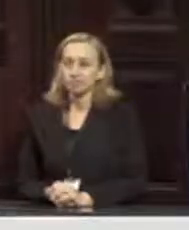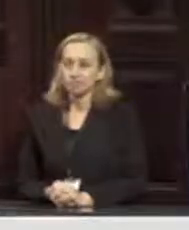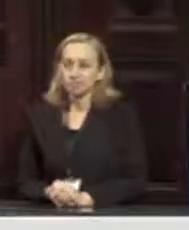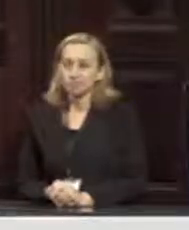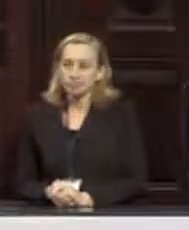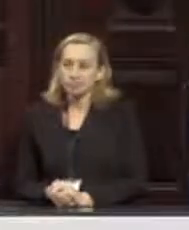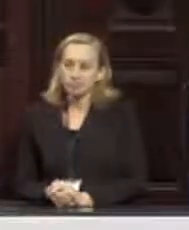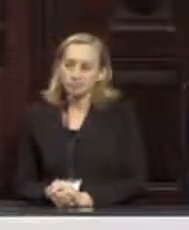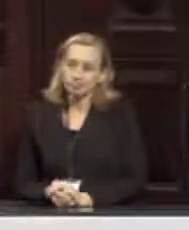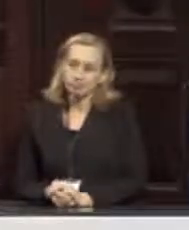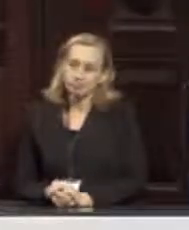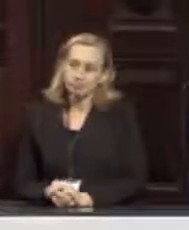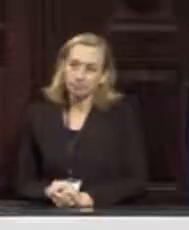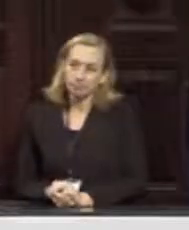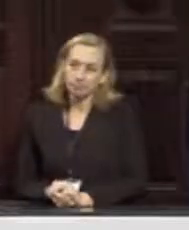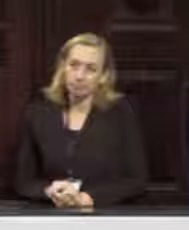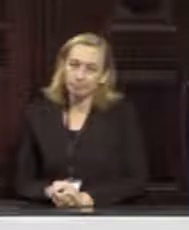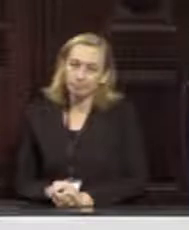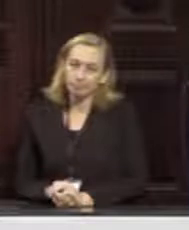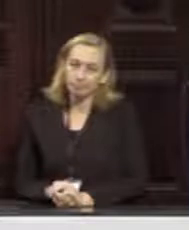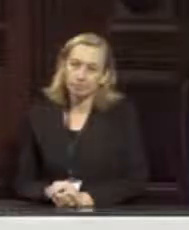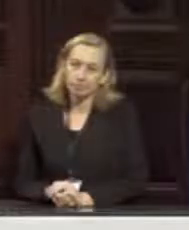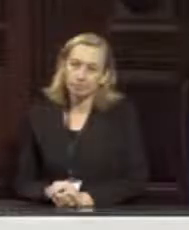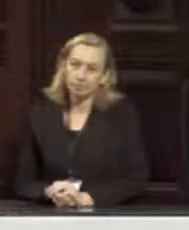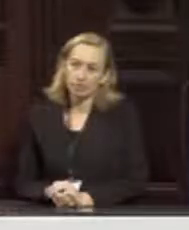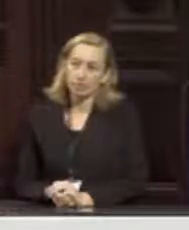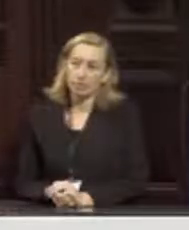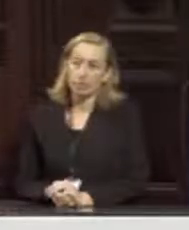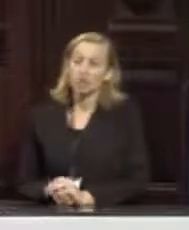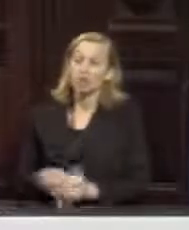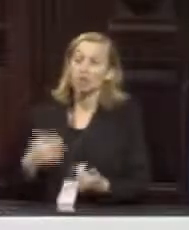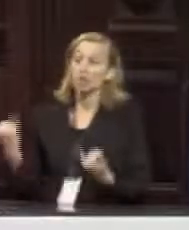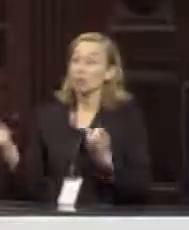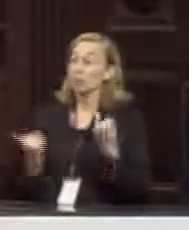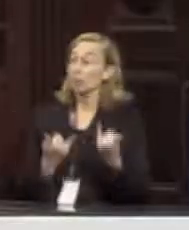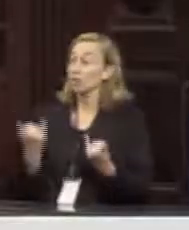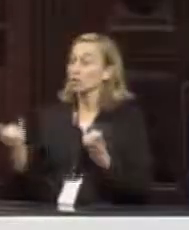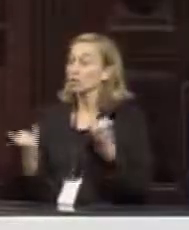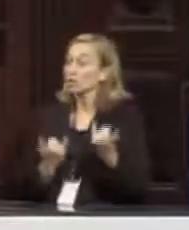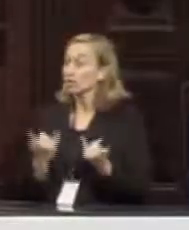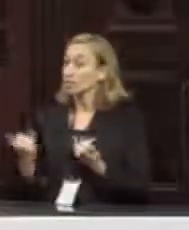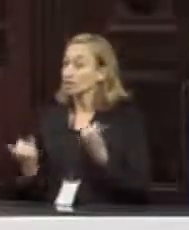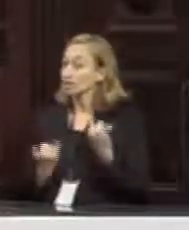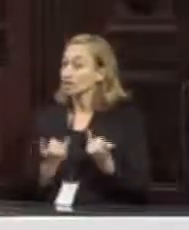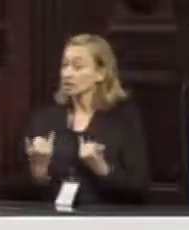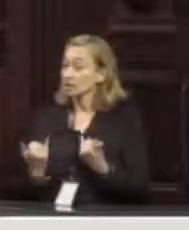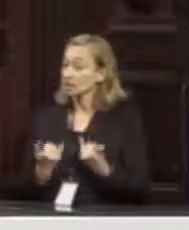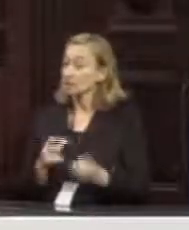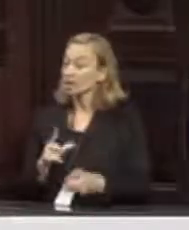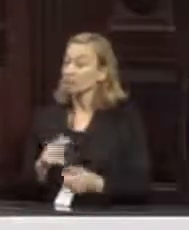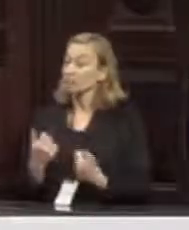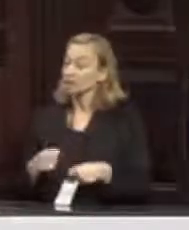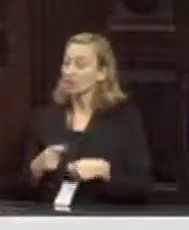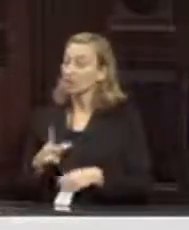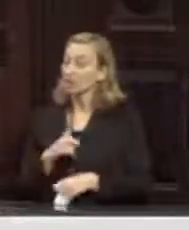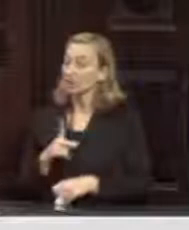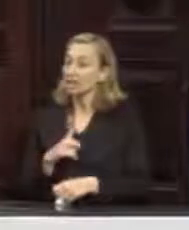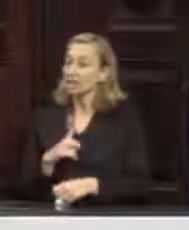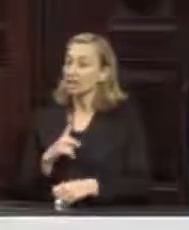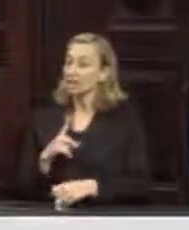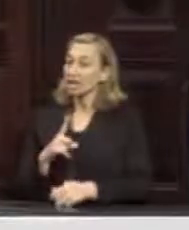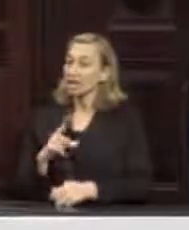dados obtidos por ele, informações obtidas por ele, e ainda uma ida